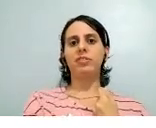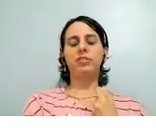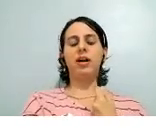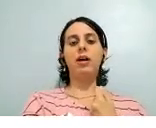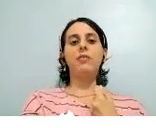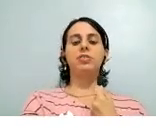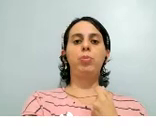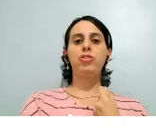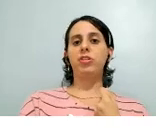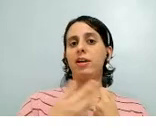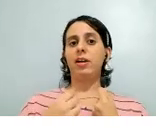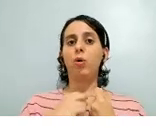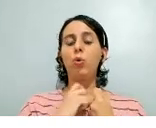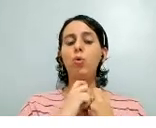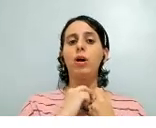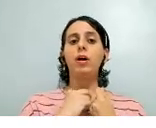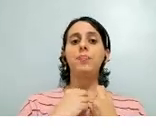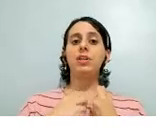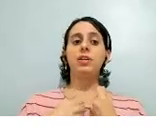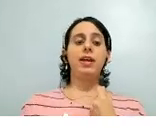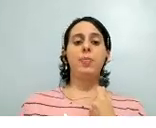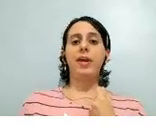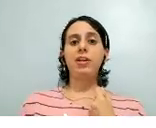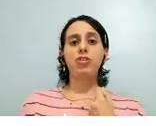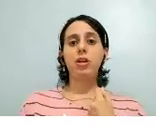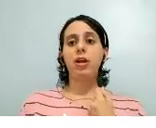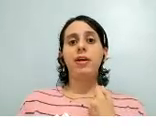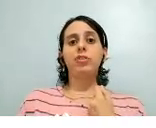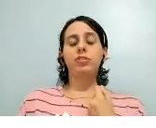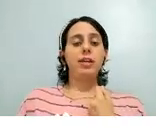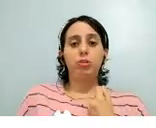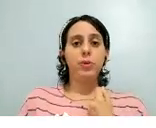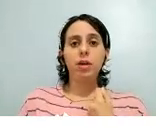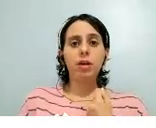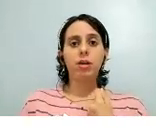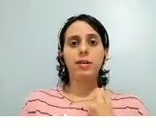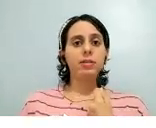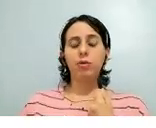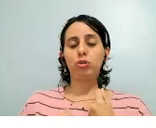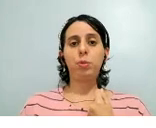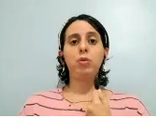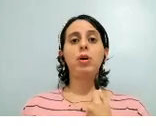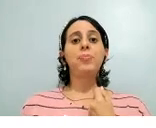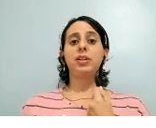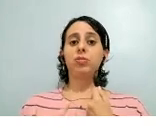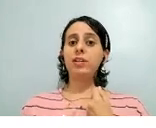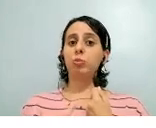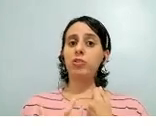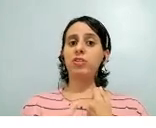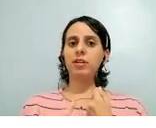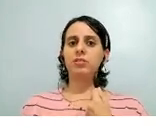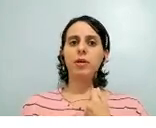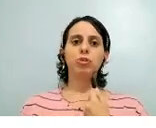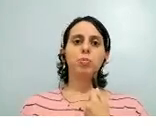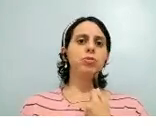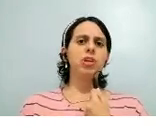vai precisar. Você pode estar na rua e, de repente, você espirra, né, tem um espirro, que às vezes pode